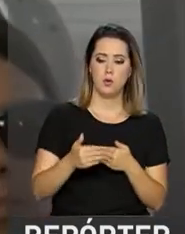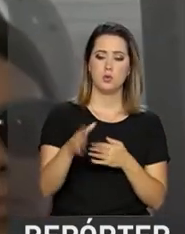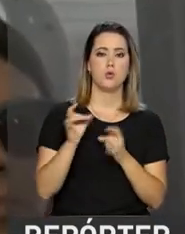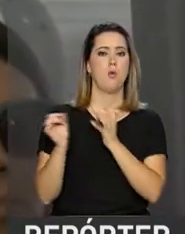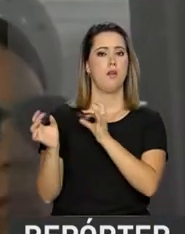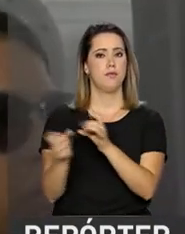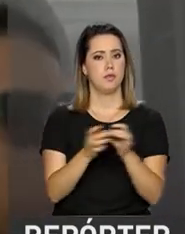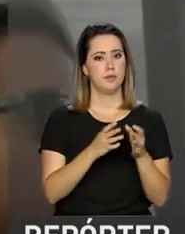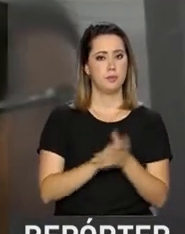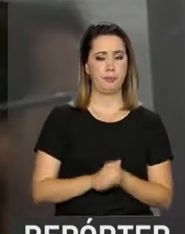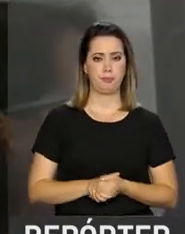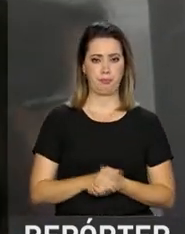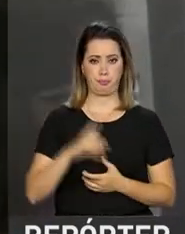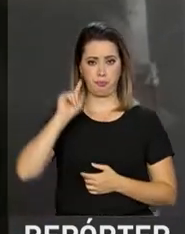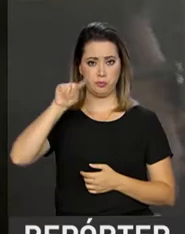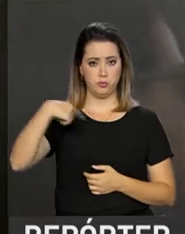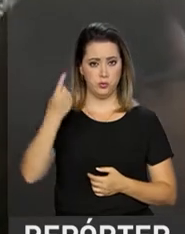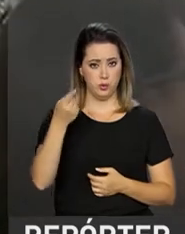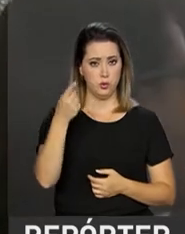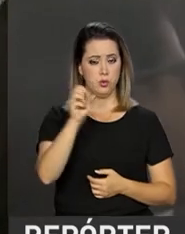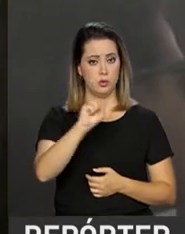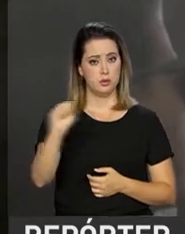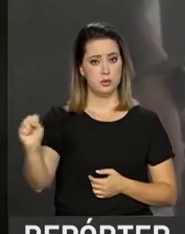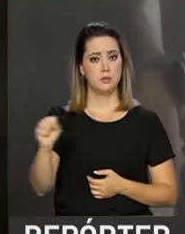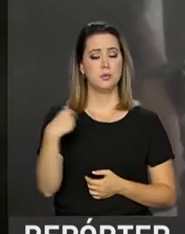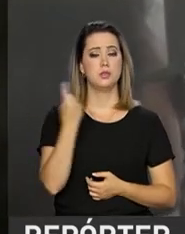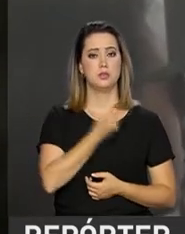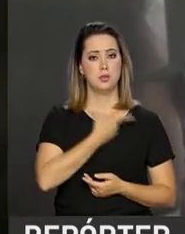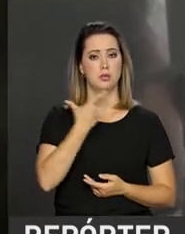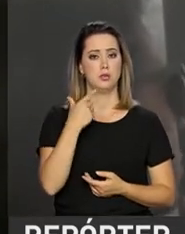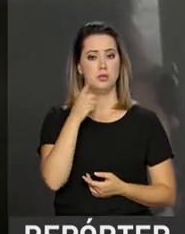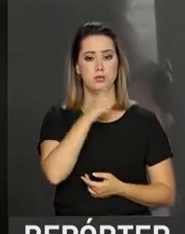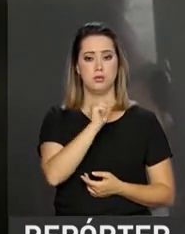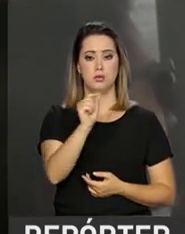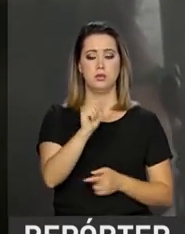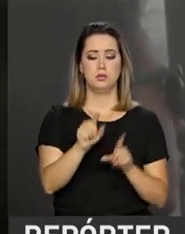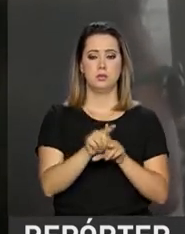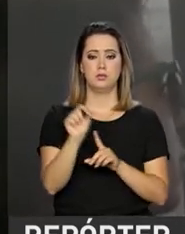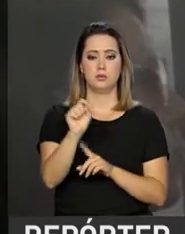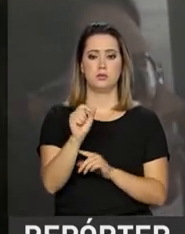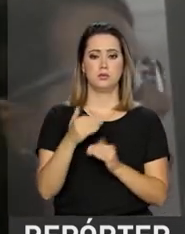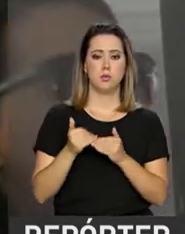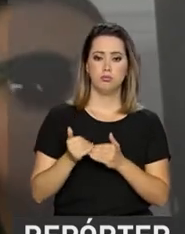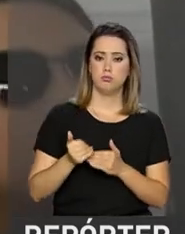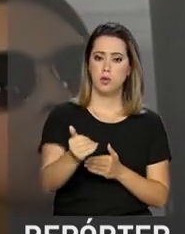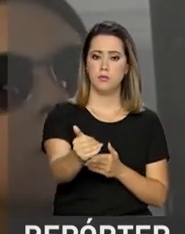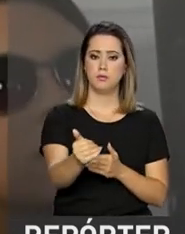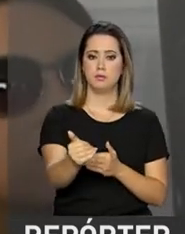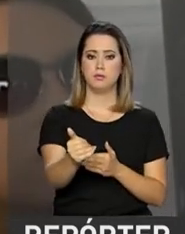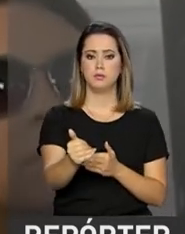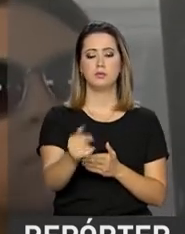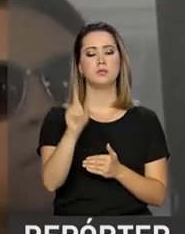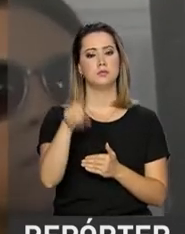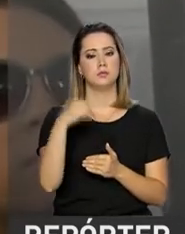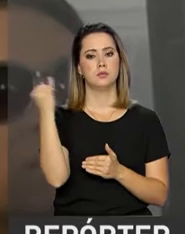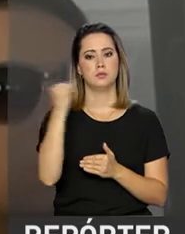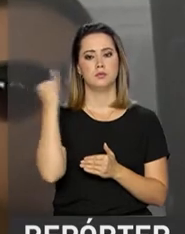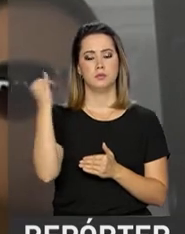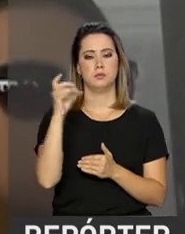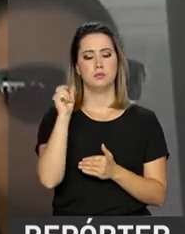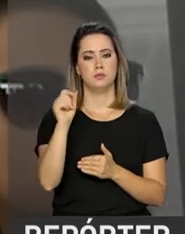Para o semestre seguinte, nós vamos ter um avanço substancial